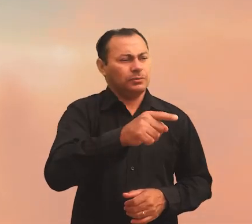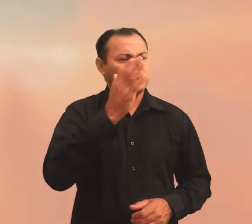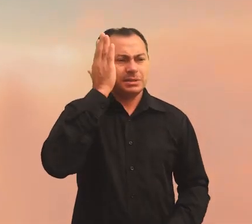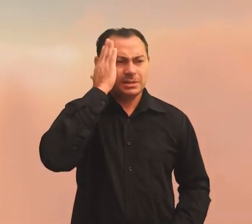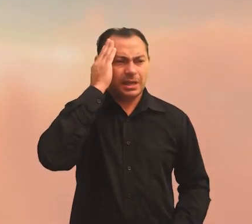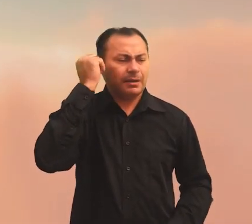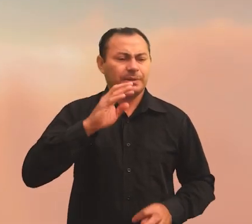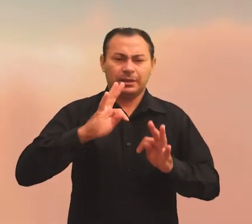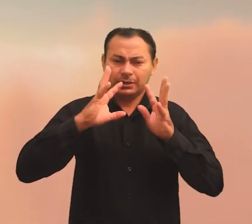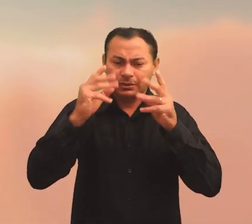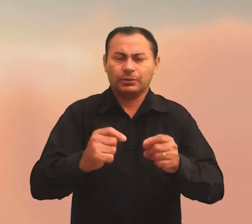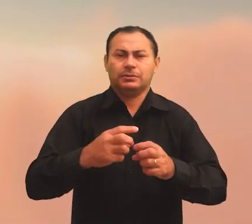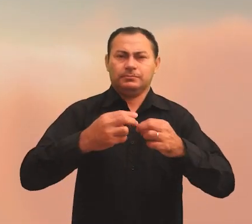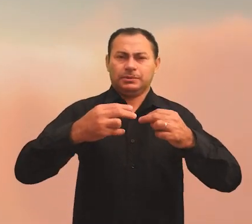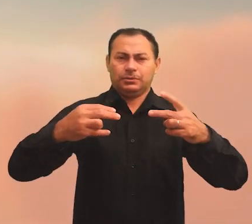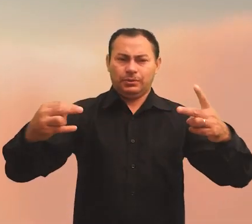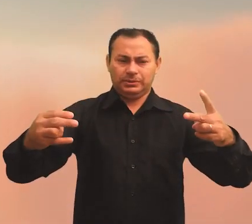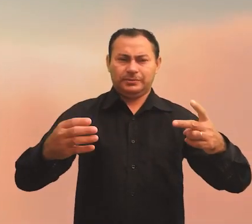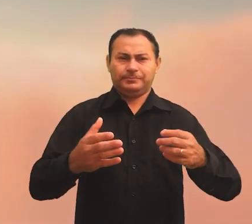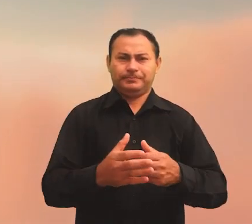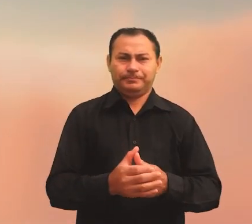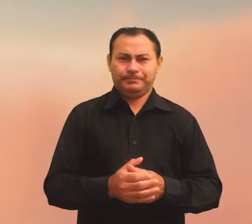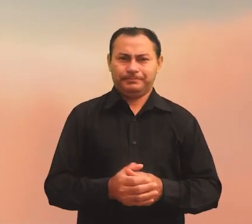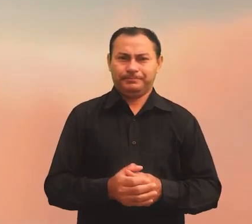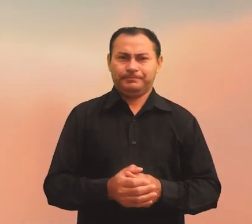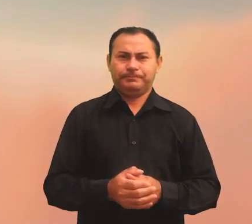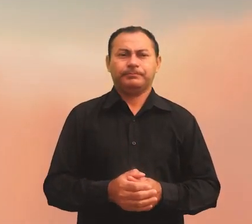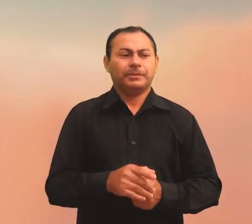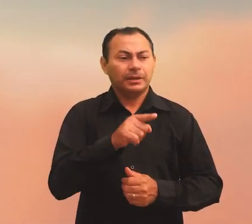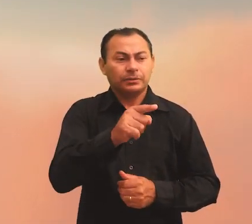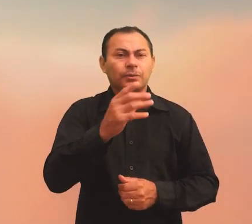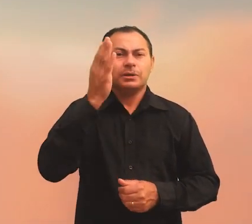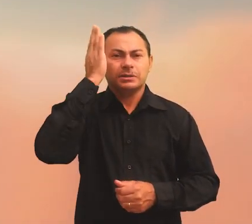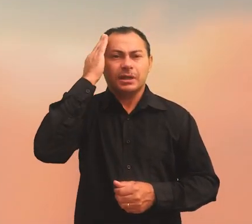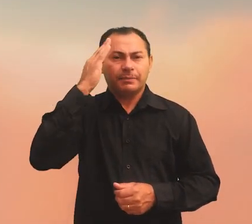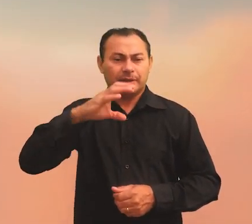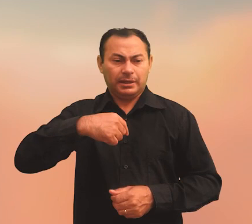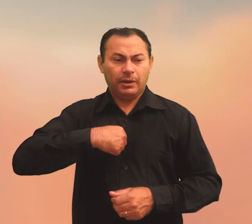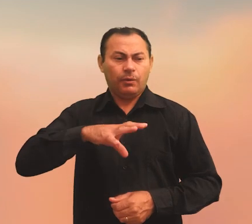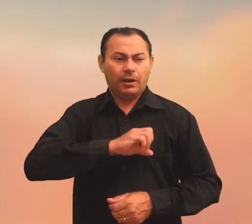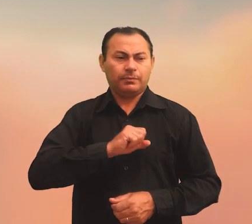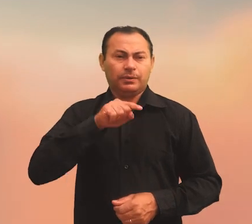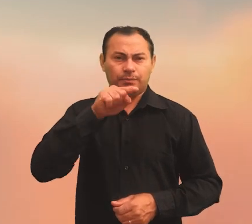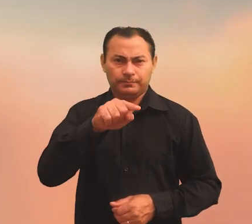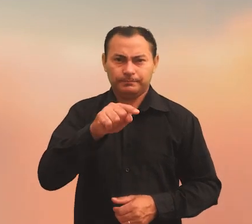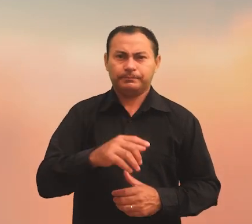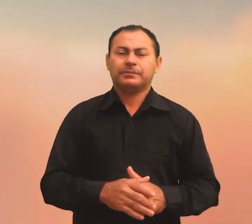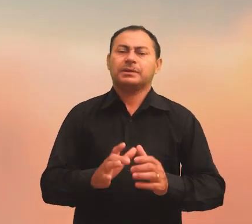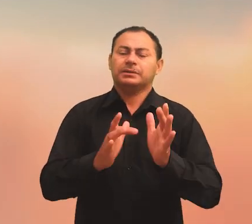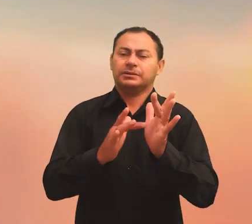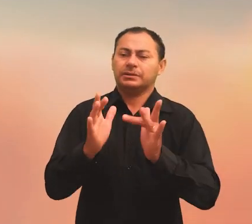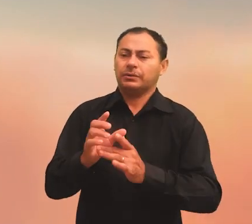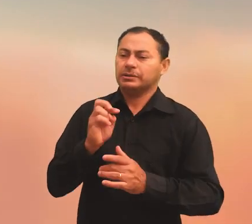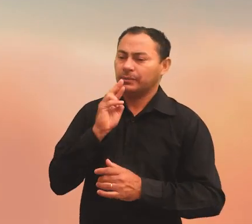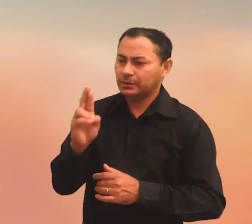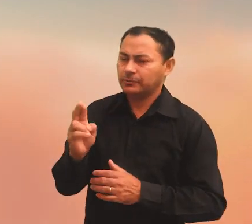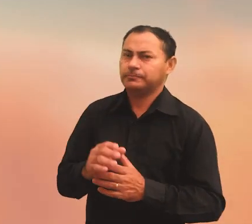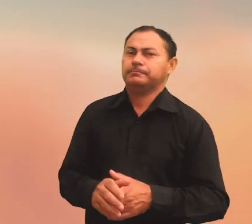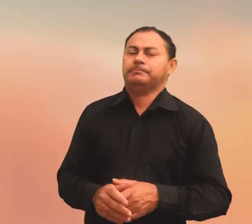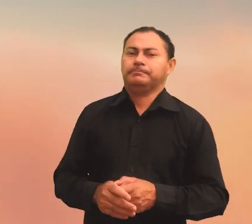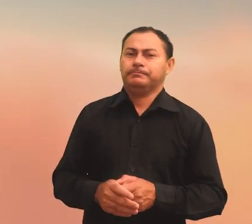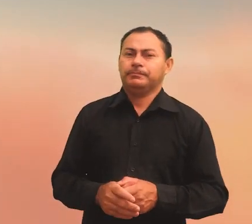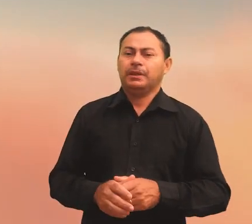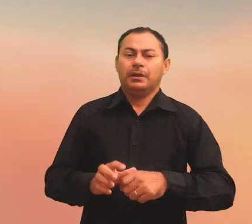Senhor, tu sabes todas as coisas. E tu sabes que eu te amo. Então Jesus